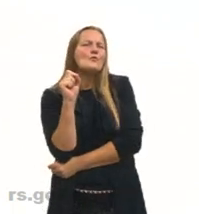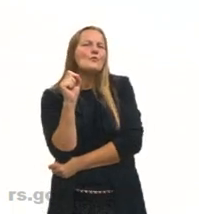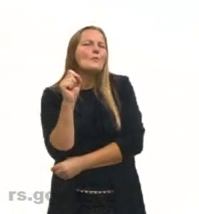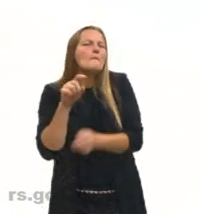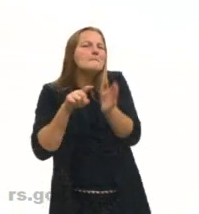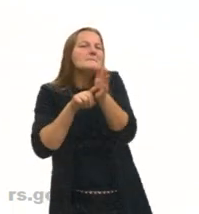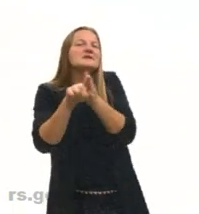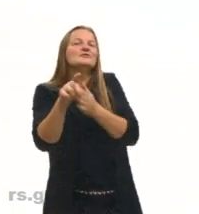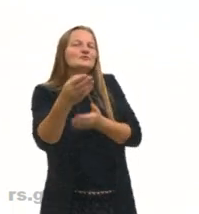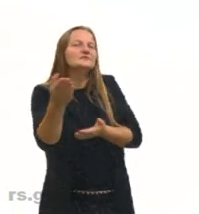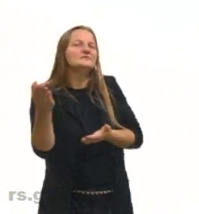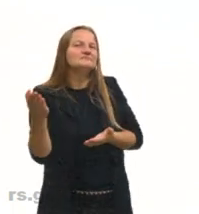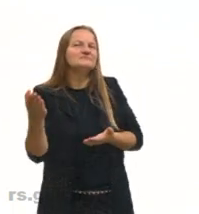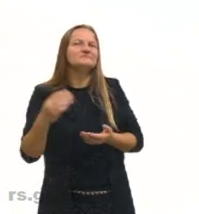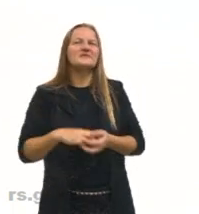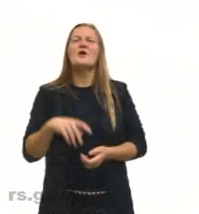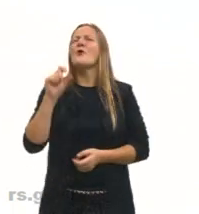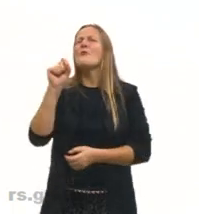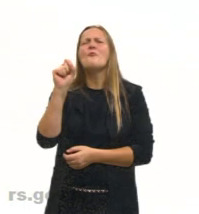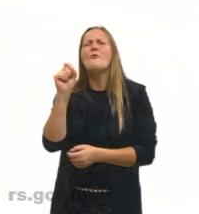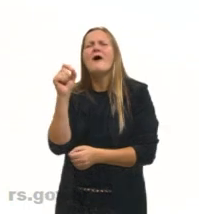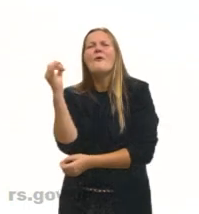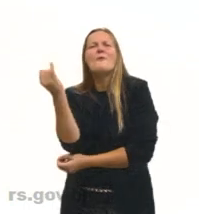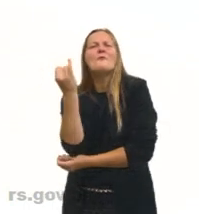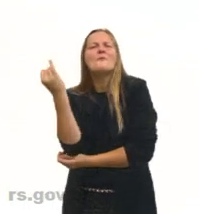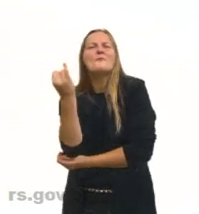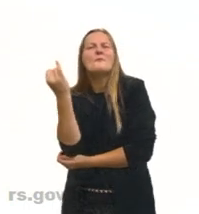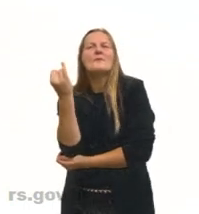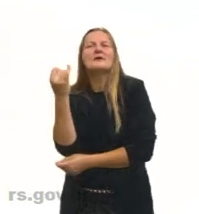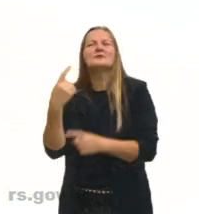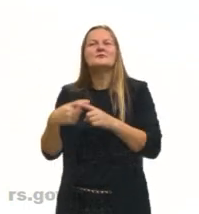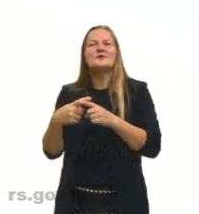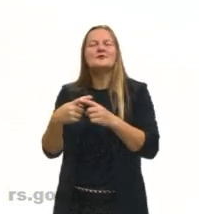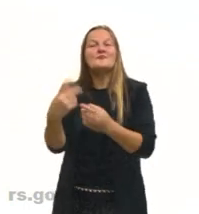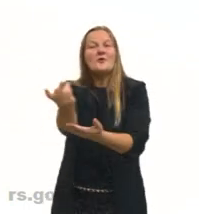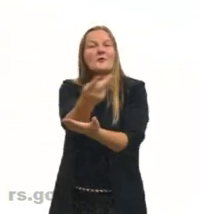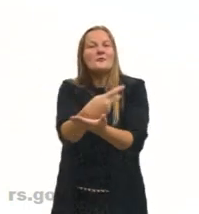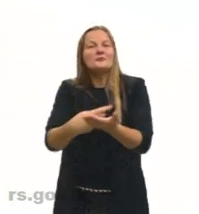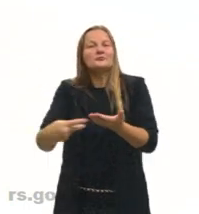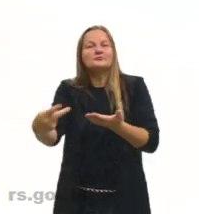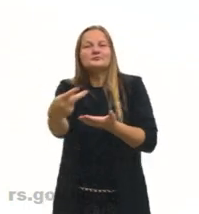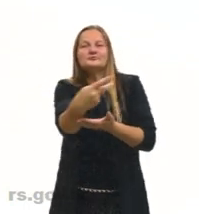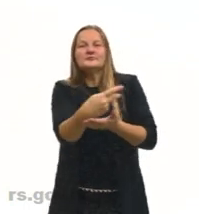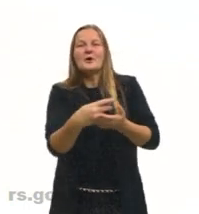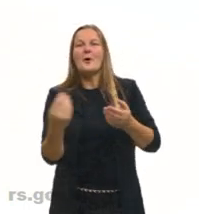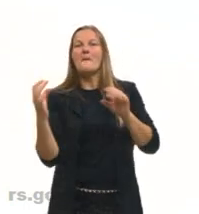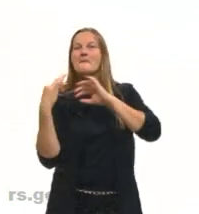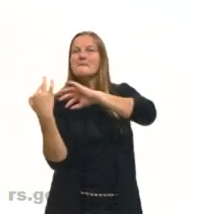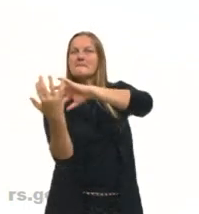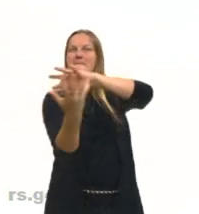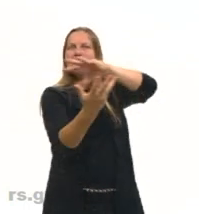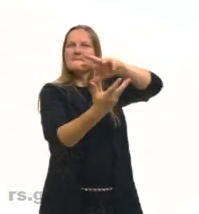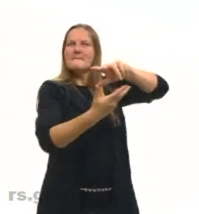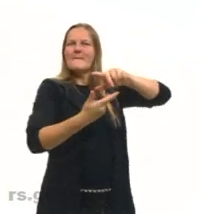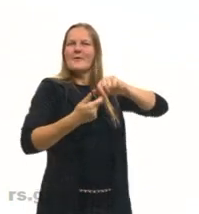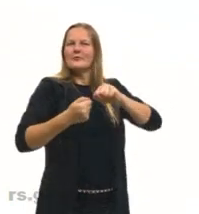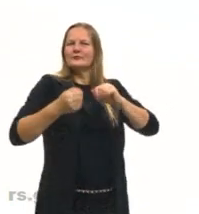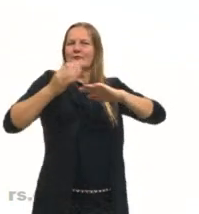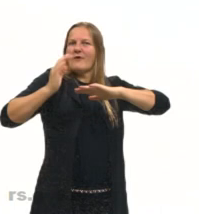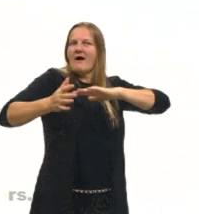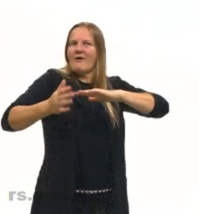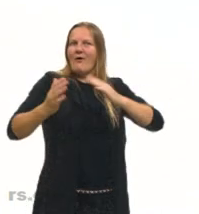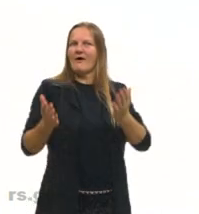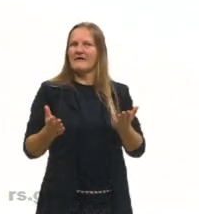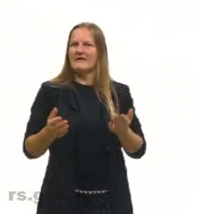assim uma pergunta né qual a importância da cor tomografia para o mundo contemporâneo que que aquelas que eles conhecimentos